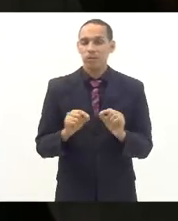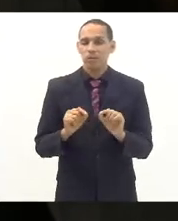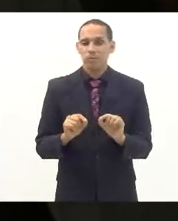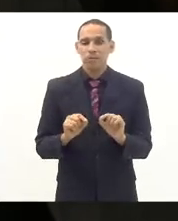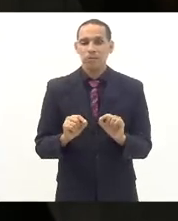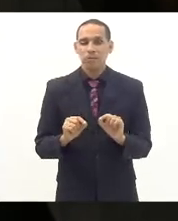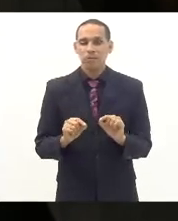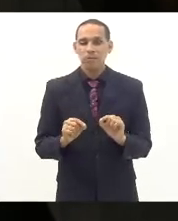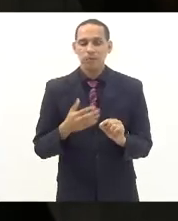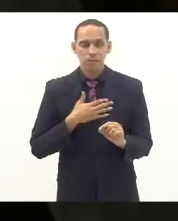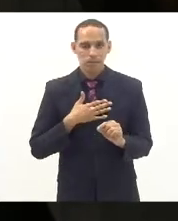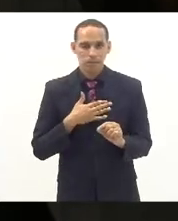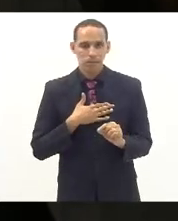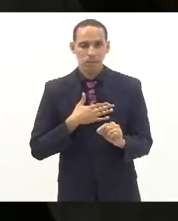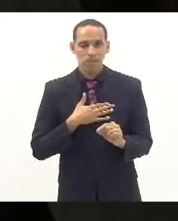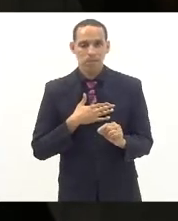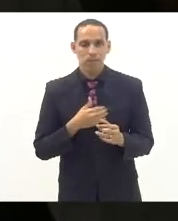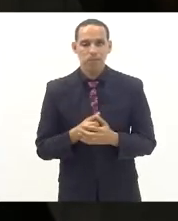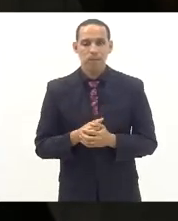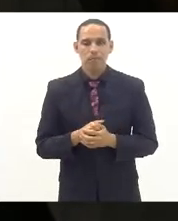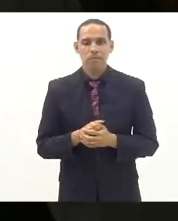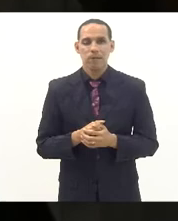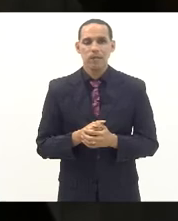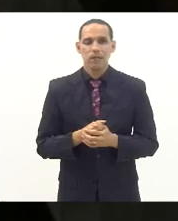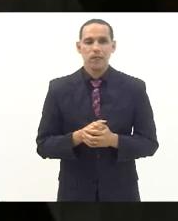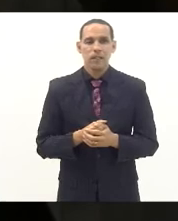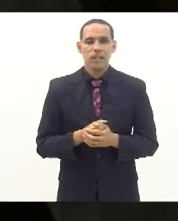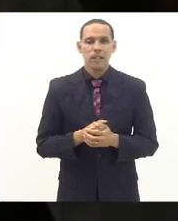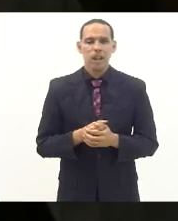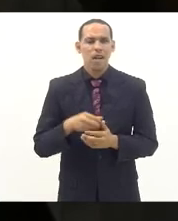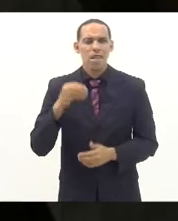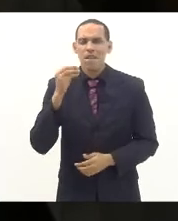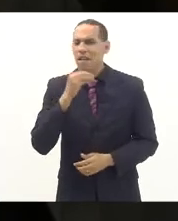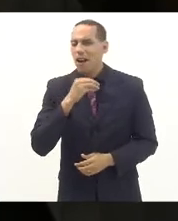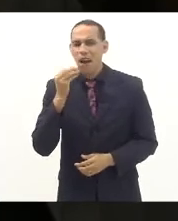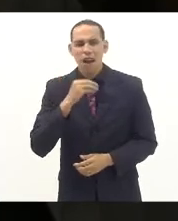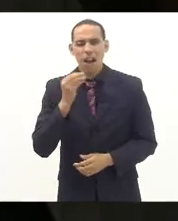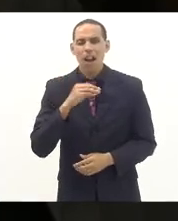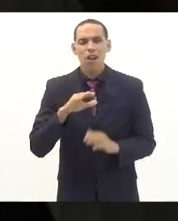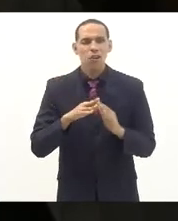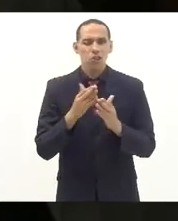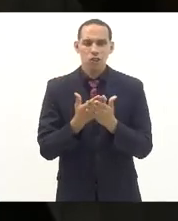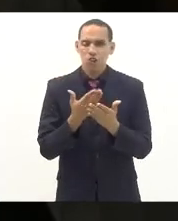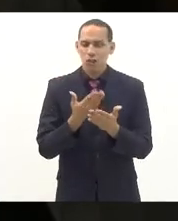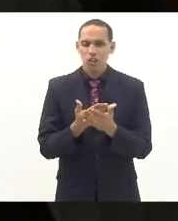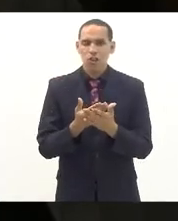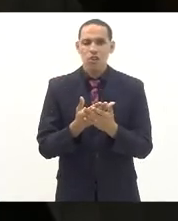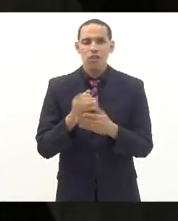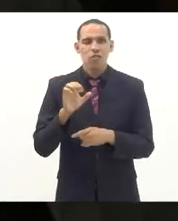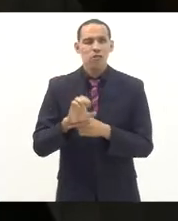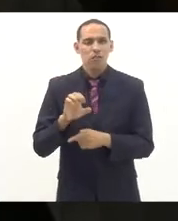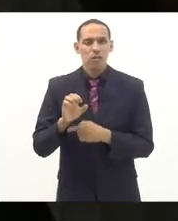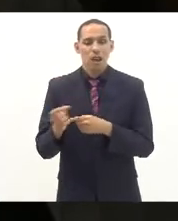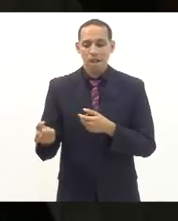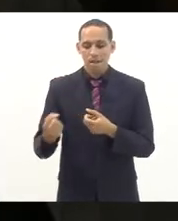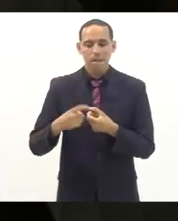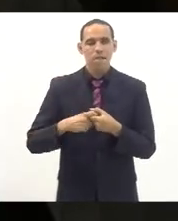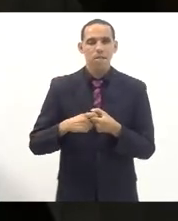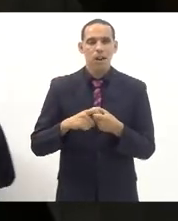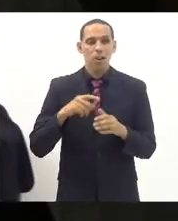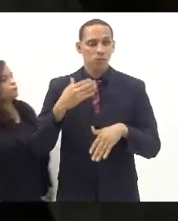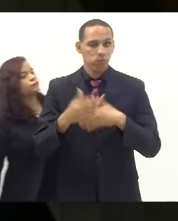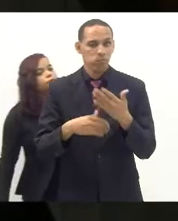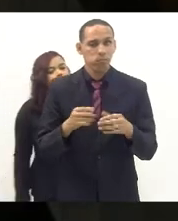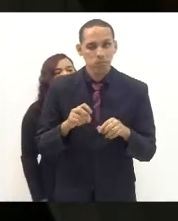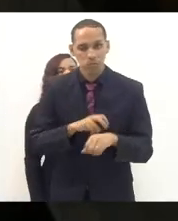não a situação fragilíssima das escolas estaduais neste retorno depois